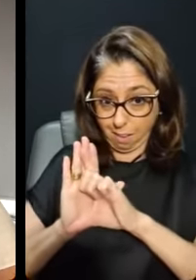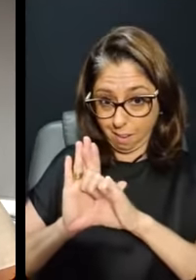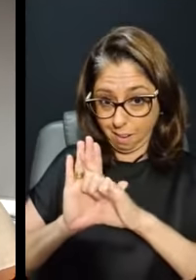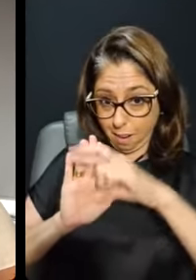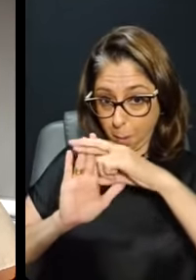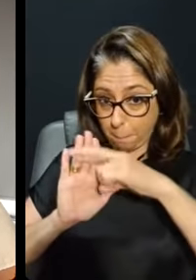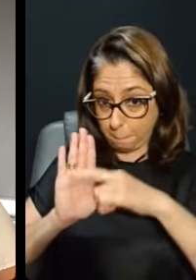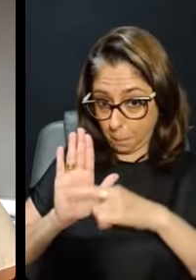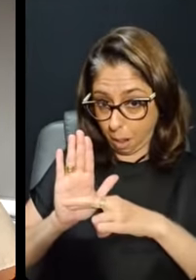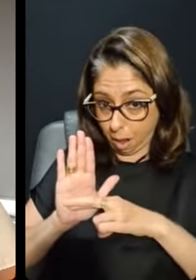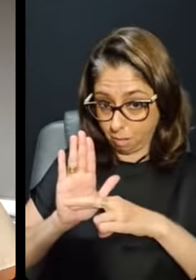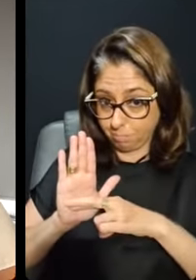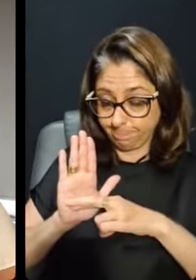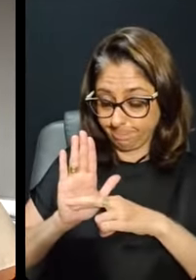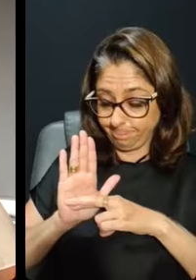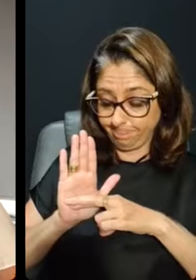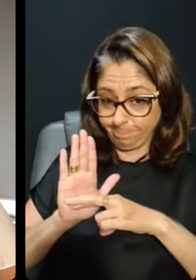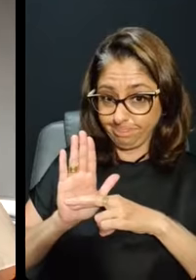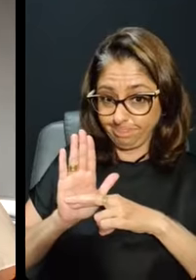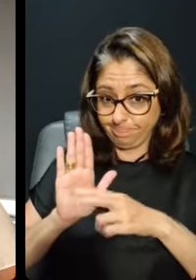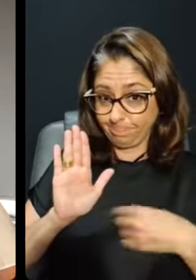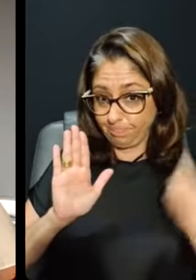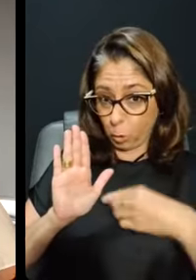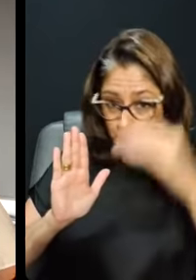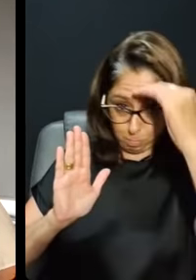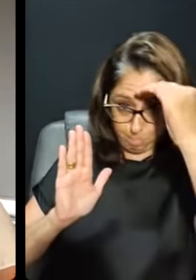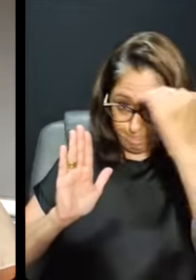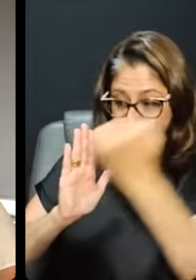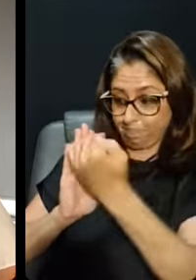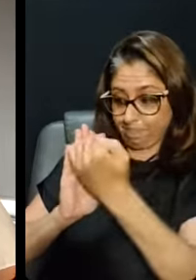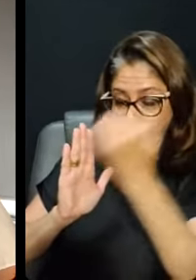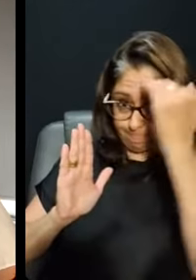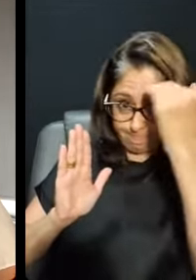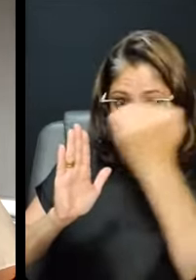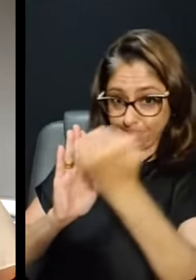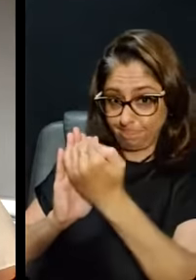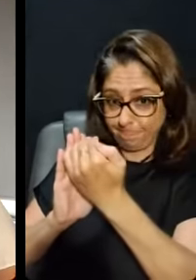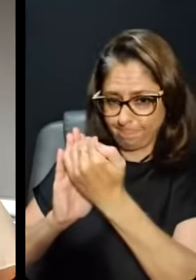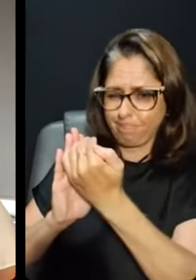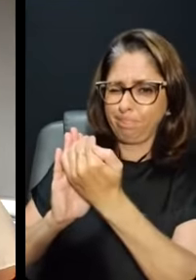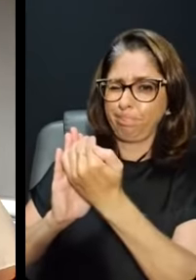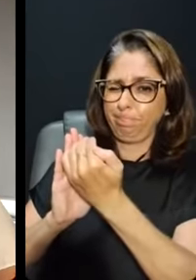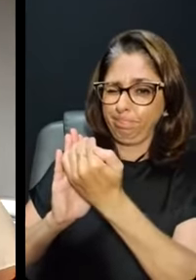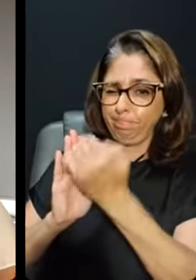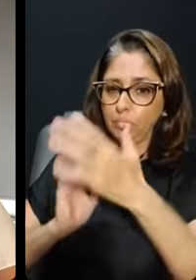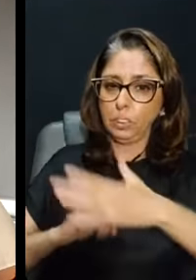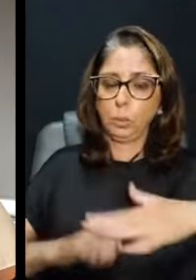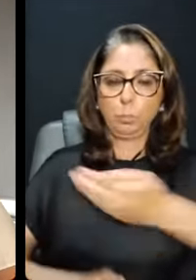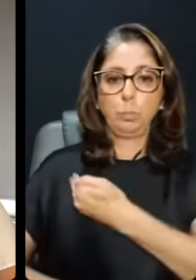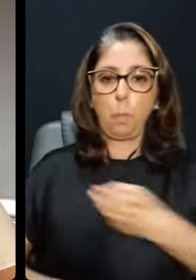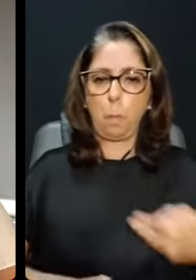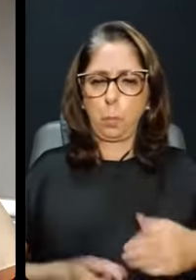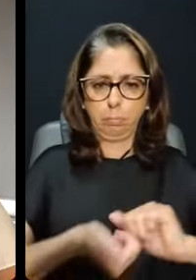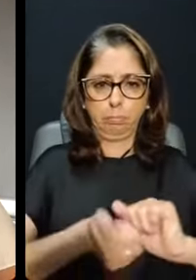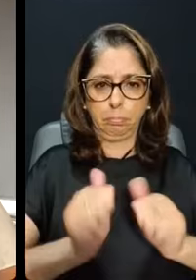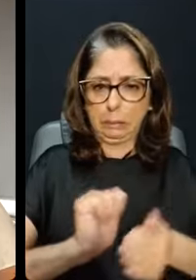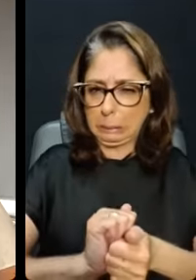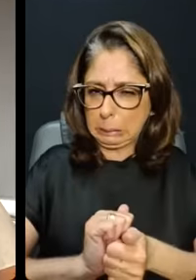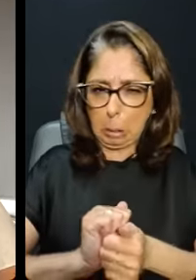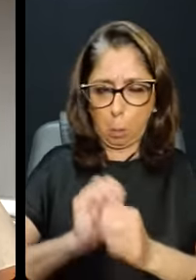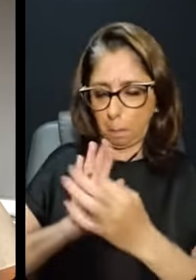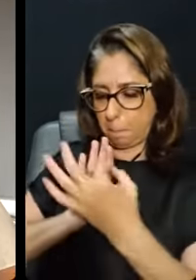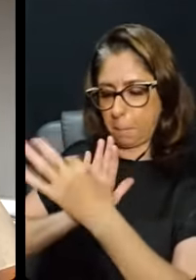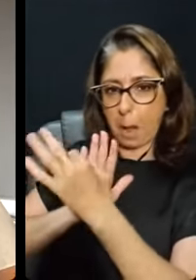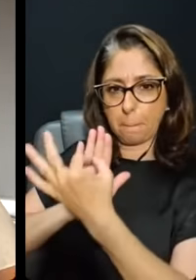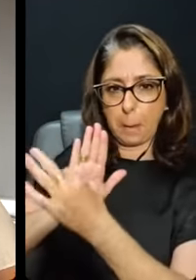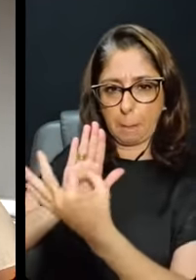leis que obrigam as pessoas a fazerem, os órgãos públicos a se adaptarem, os espaços a se adaptarem, e a gente ainda vê que isso